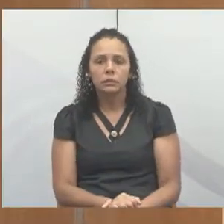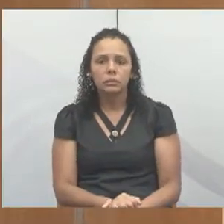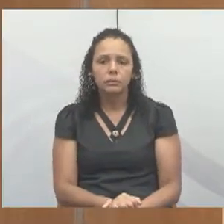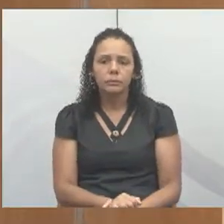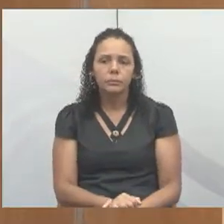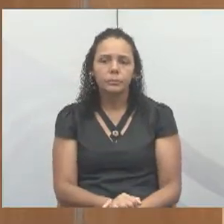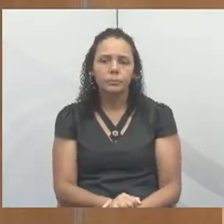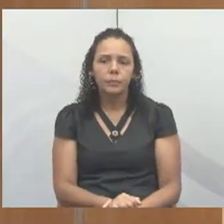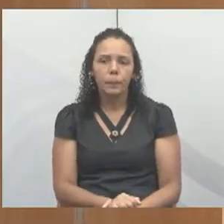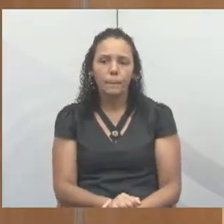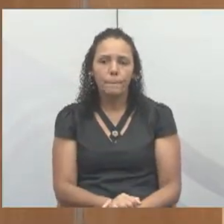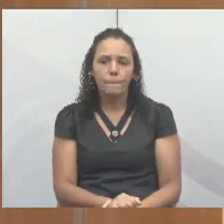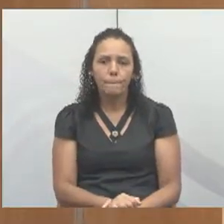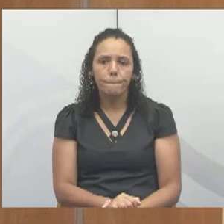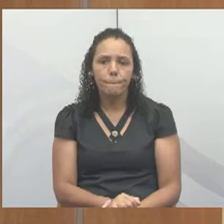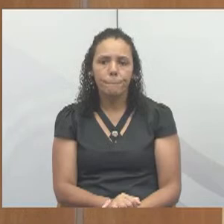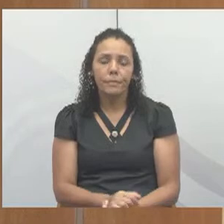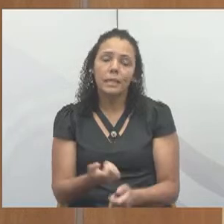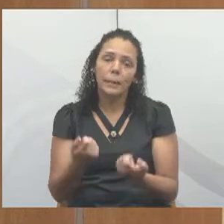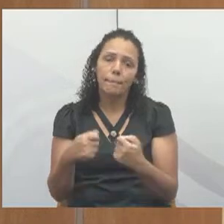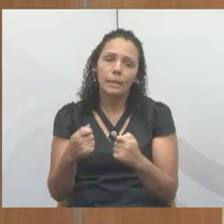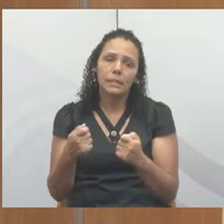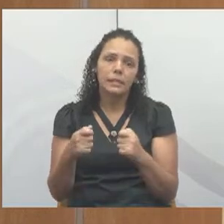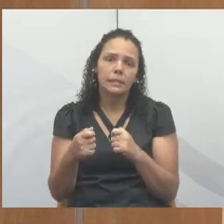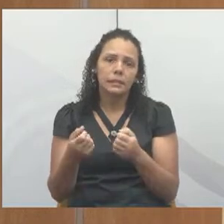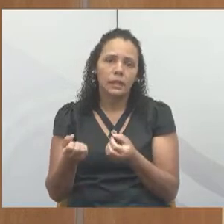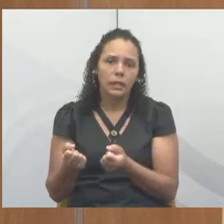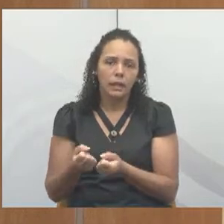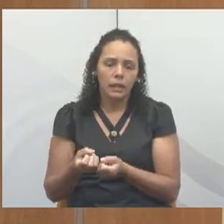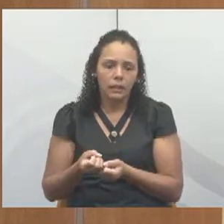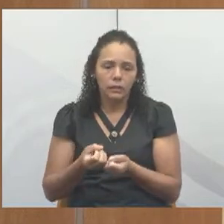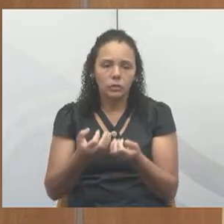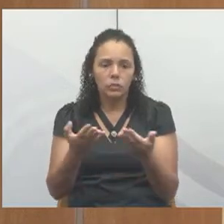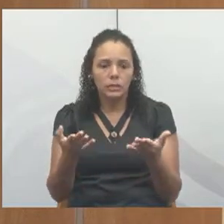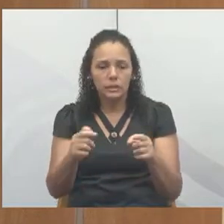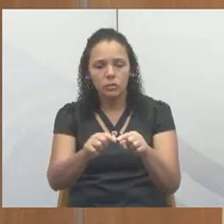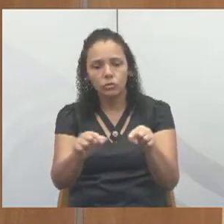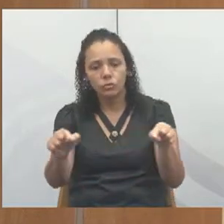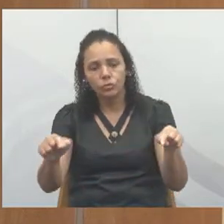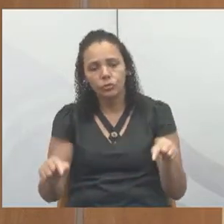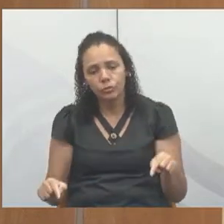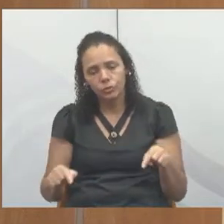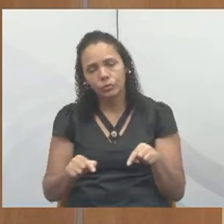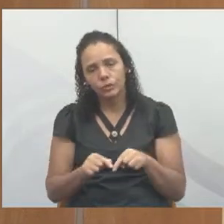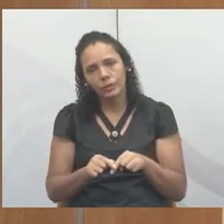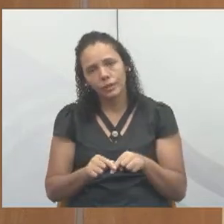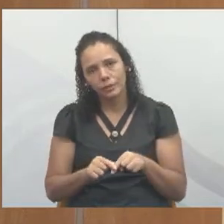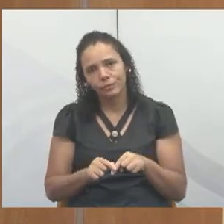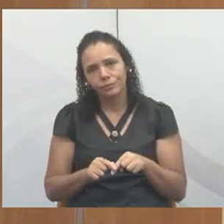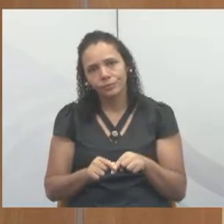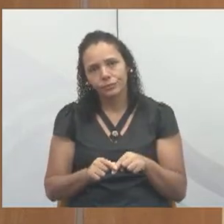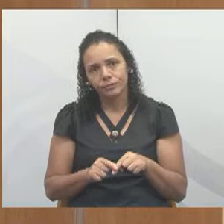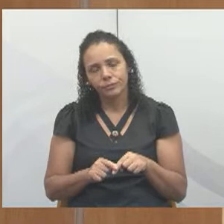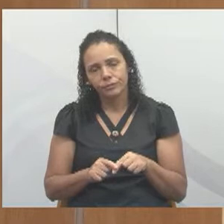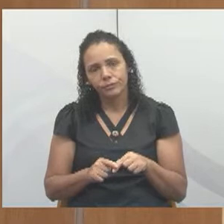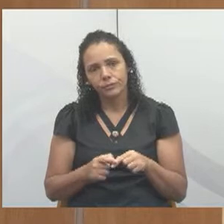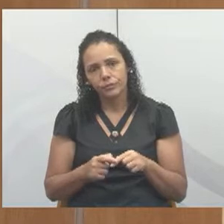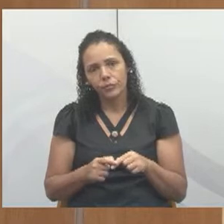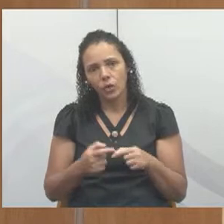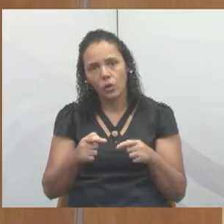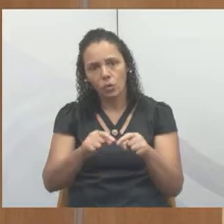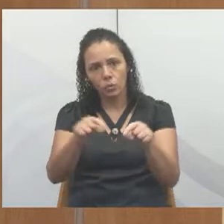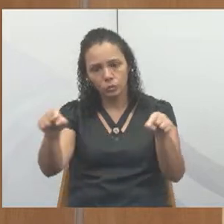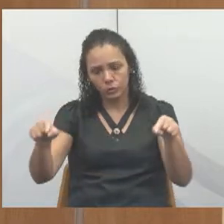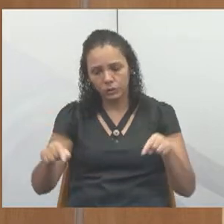atrelada à doação de área pública do que à questão financeira, à orçamentária financeira. Um campo